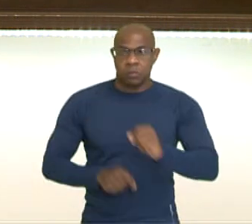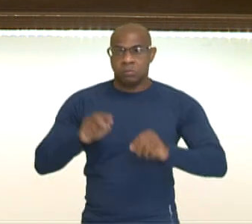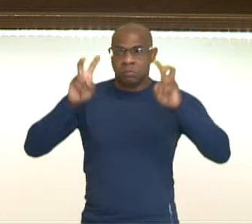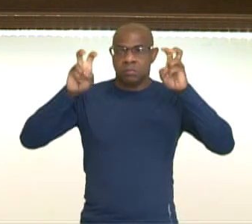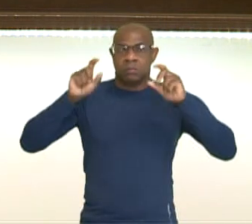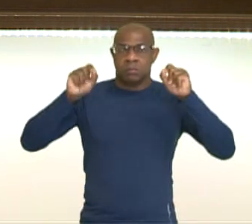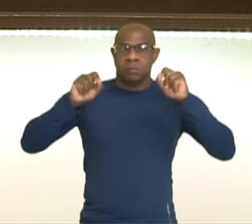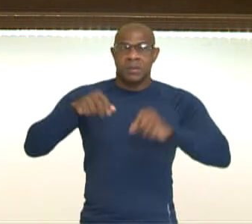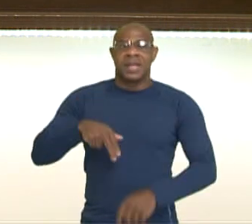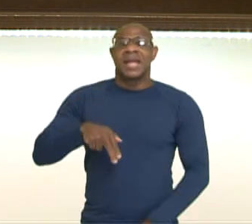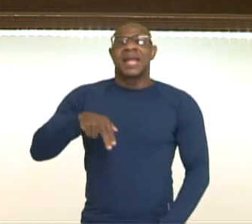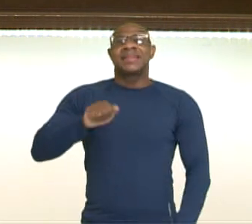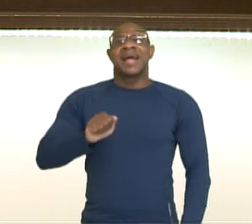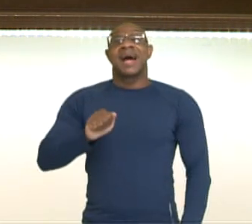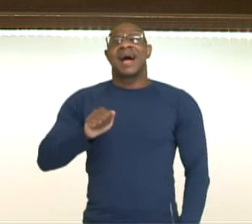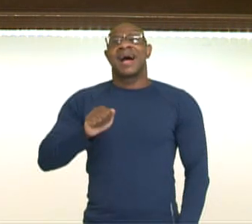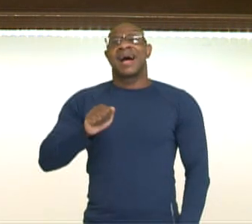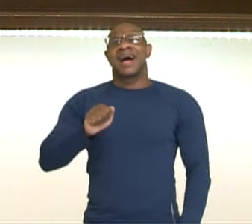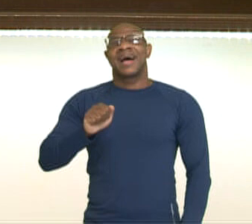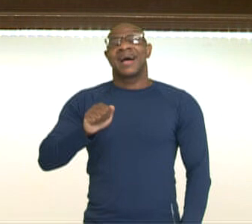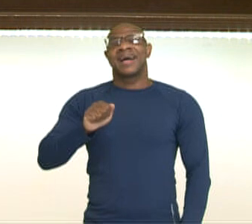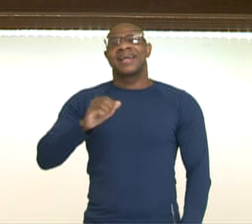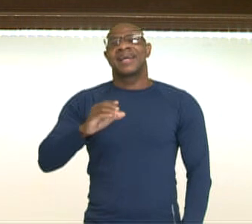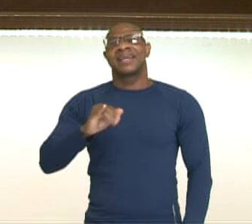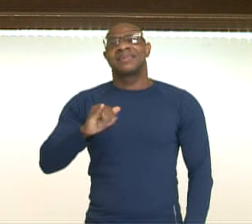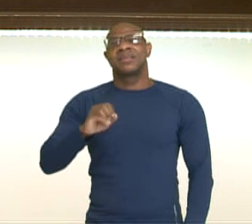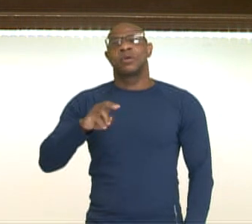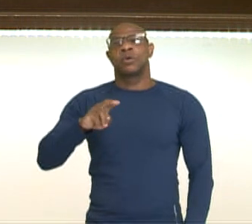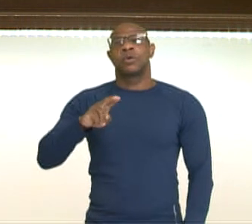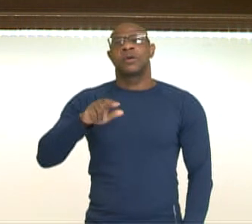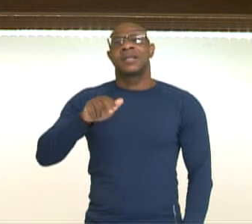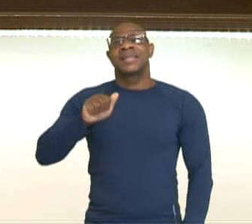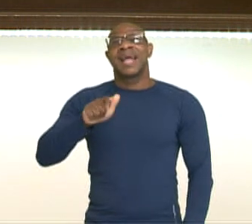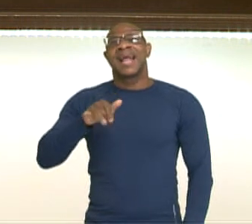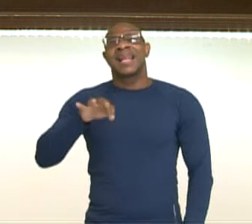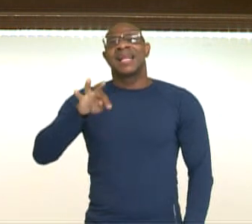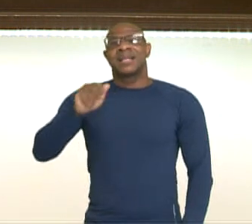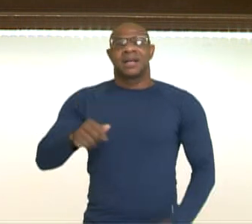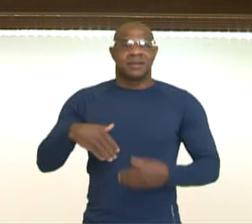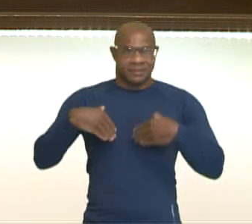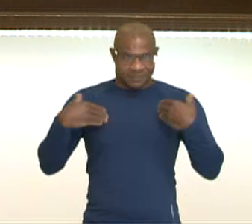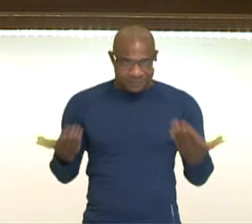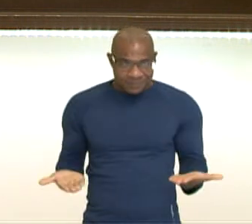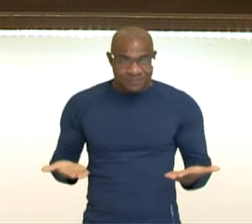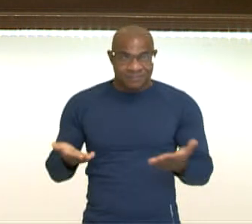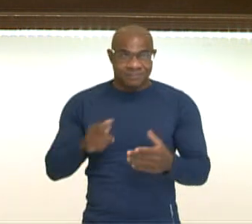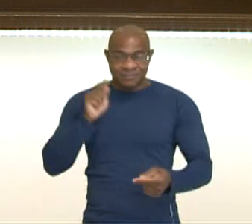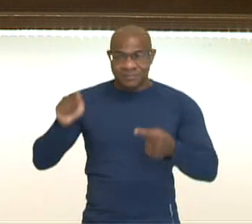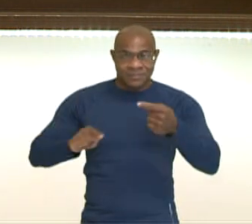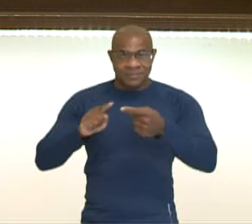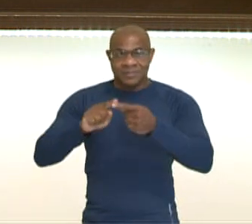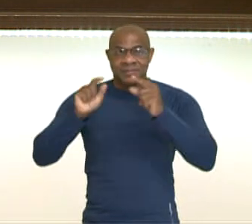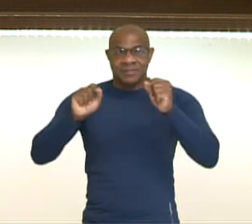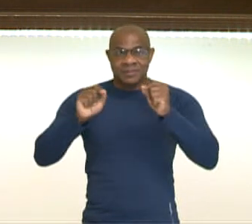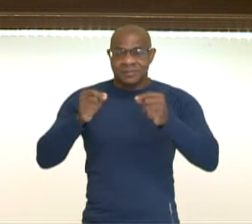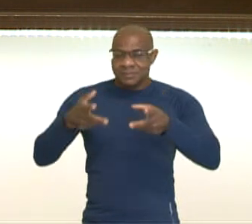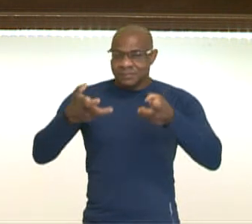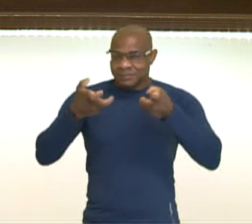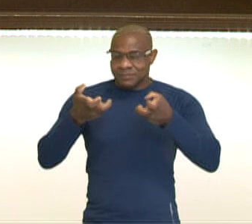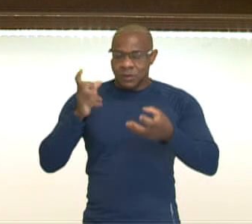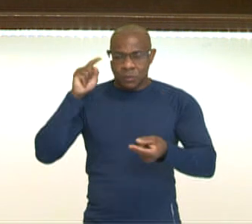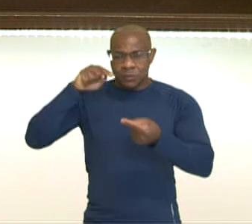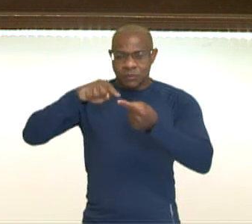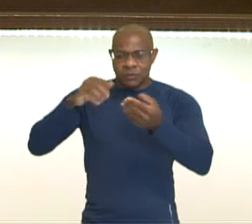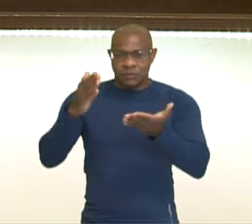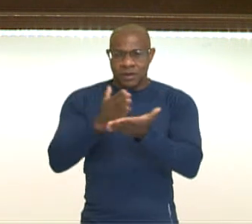temática nacionalismo. Para que a gente aprofunde a temática nacionalista, já vista anteriormente, obviamente vamos resgatar alguns